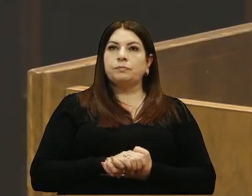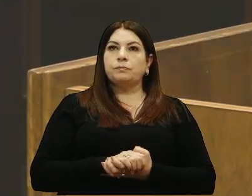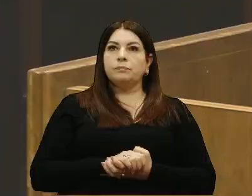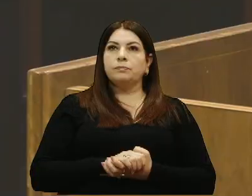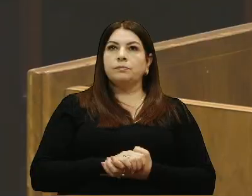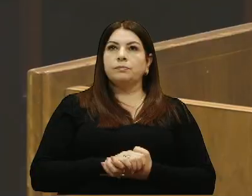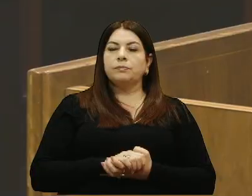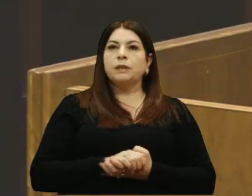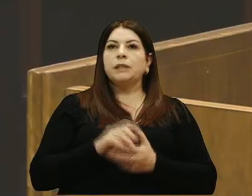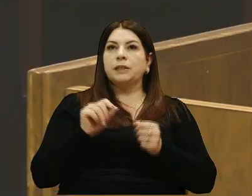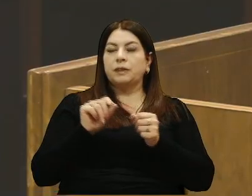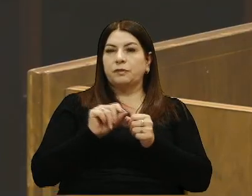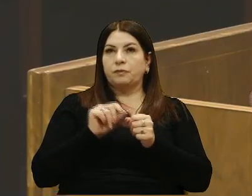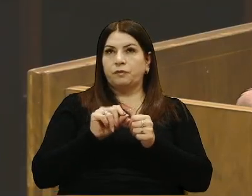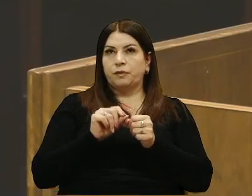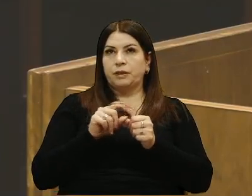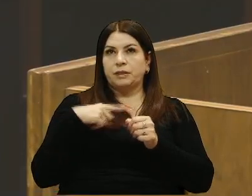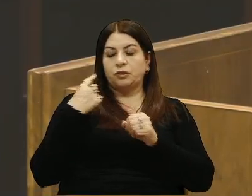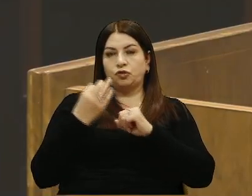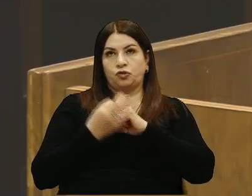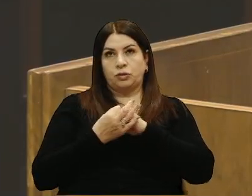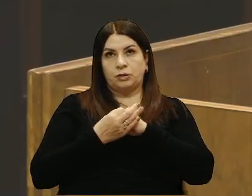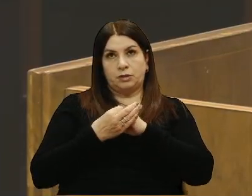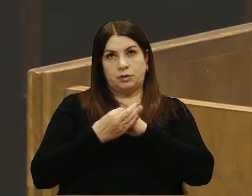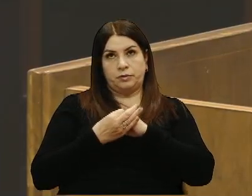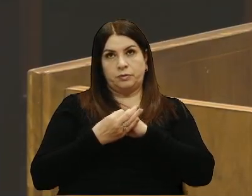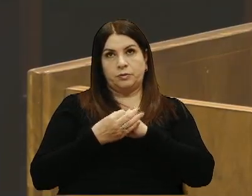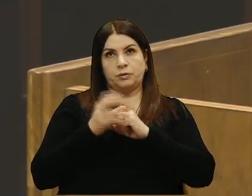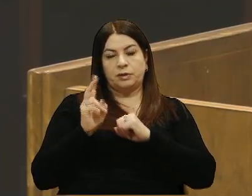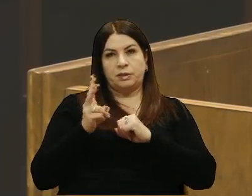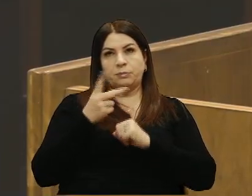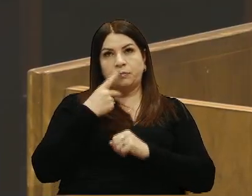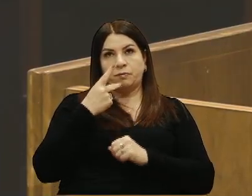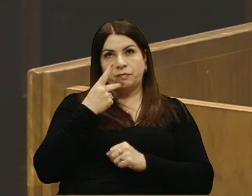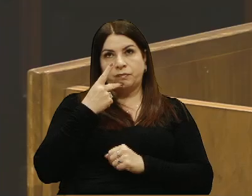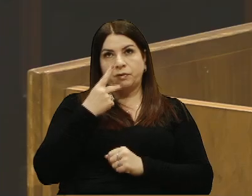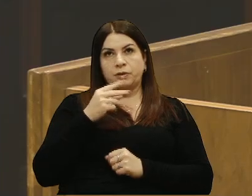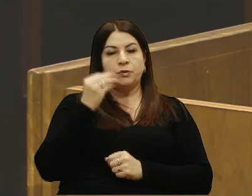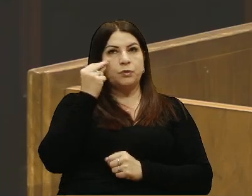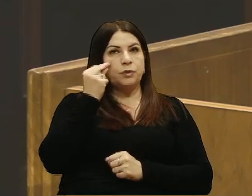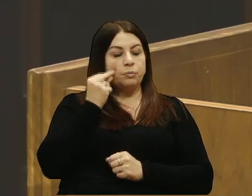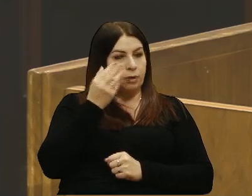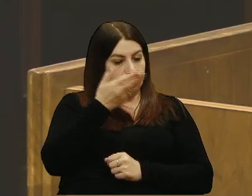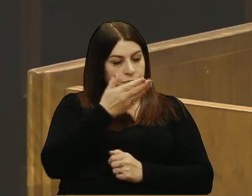quem fez direito aqui nessa casa, até sempre me refiro, né, ao doutor Libardi,